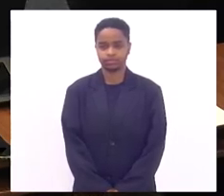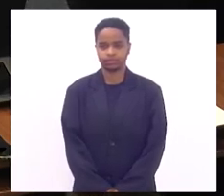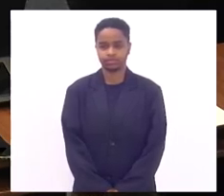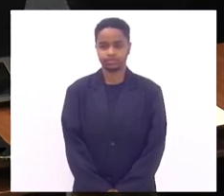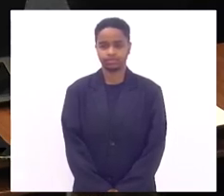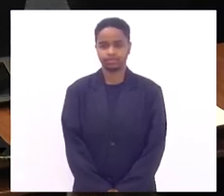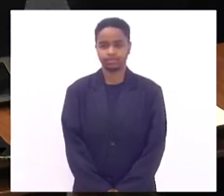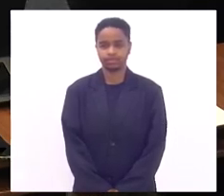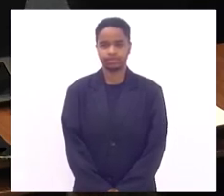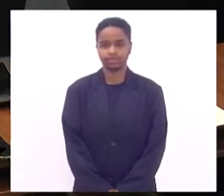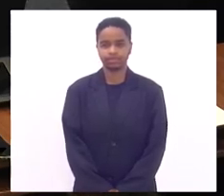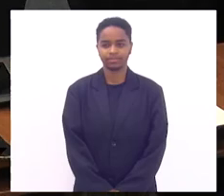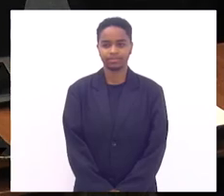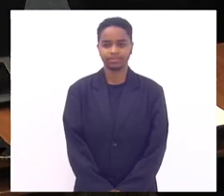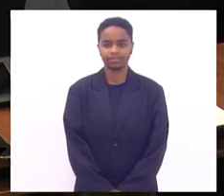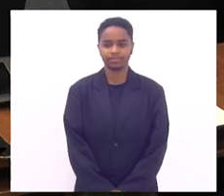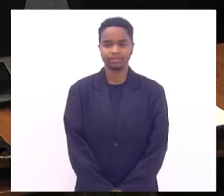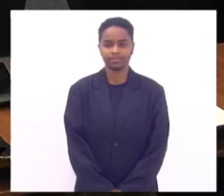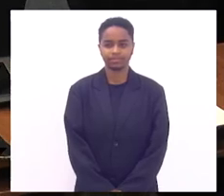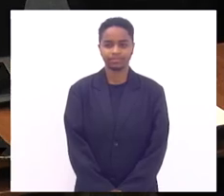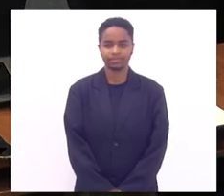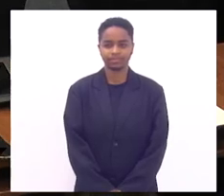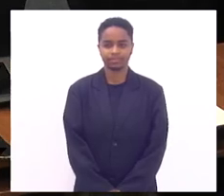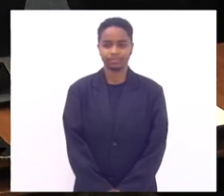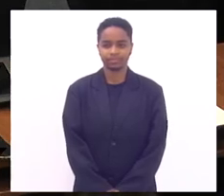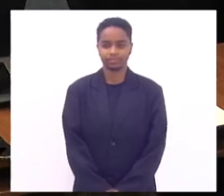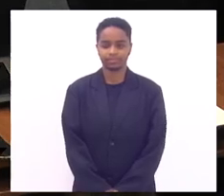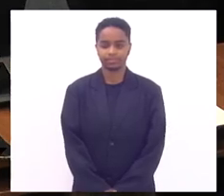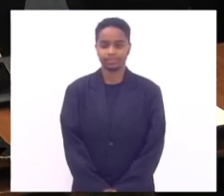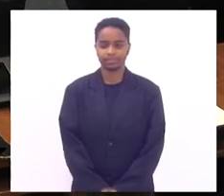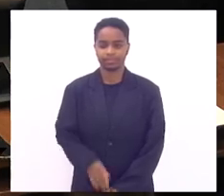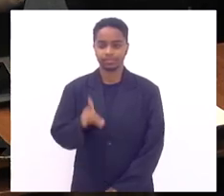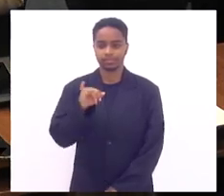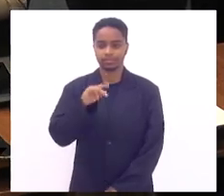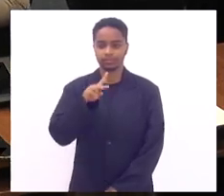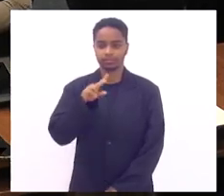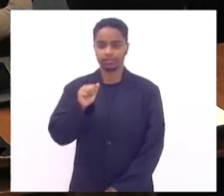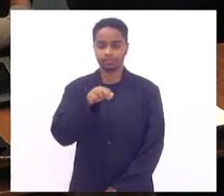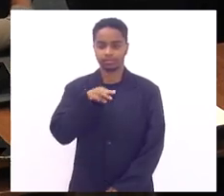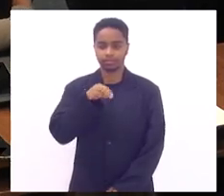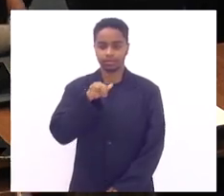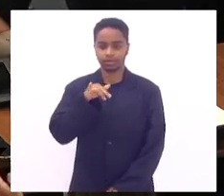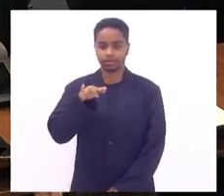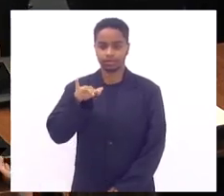Diva Maria de Oliveira Gesualdi, presidente do Sindiconte Rio.